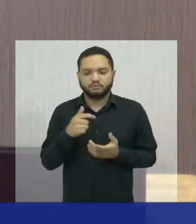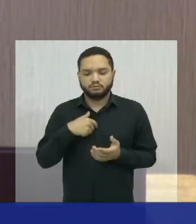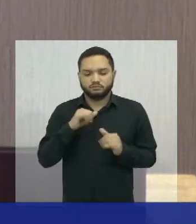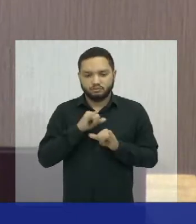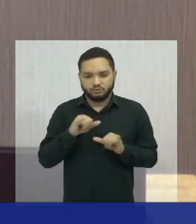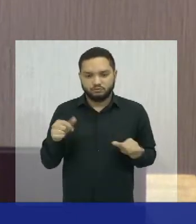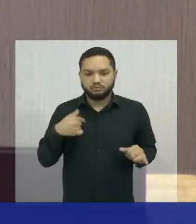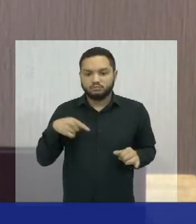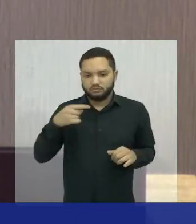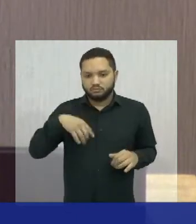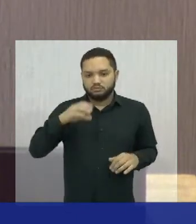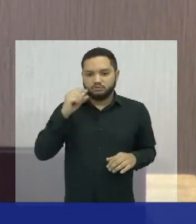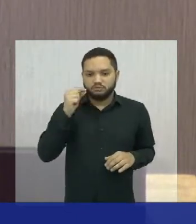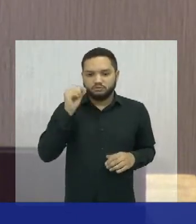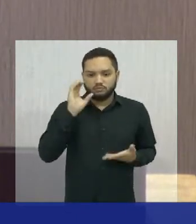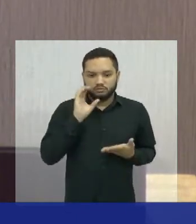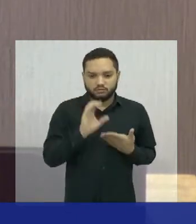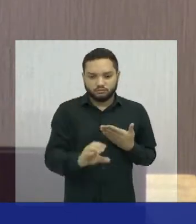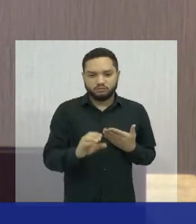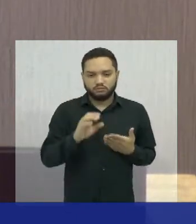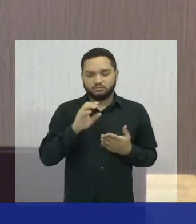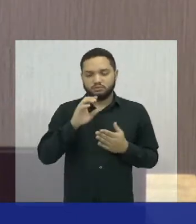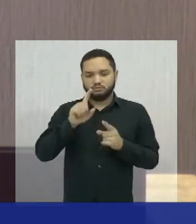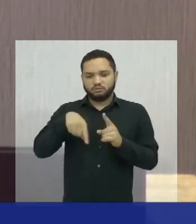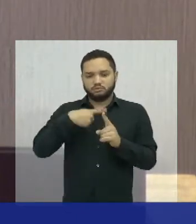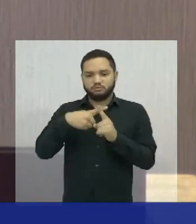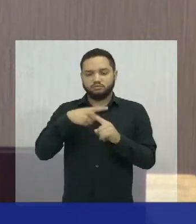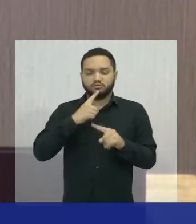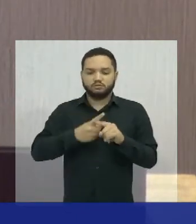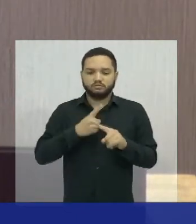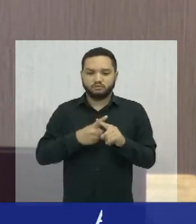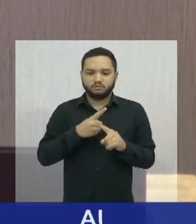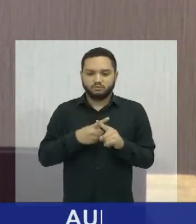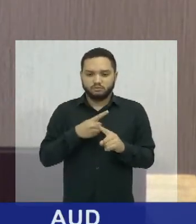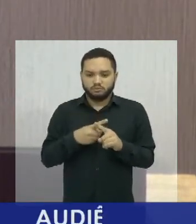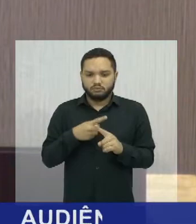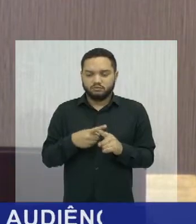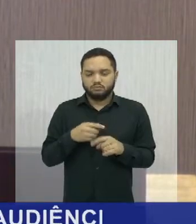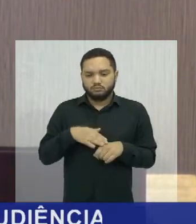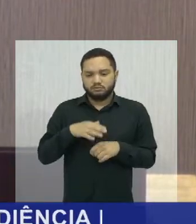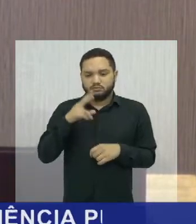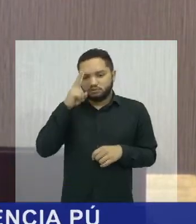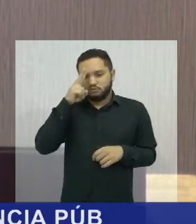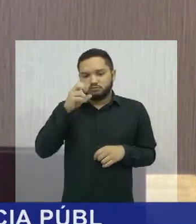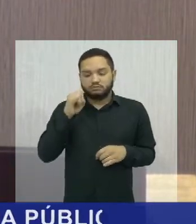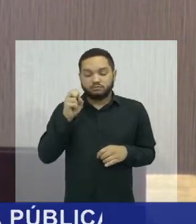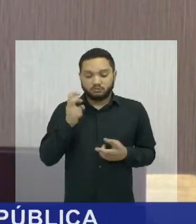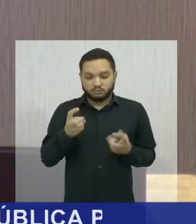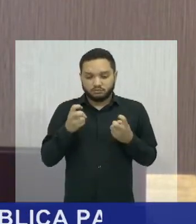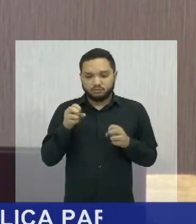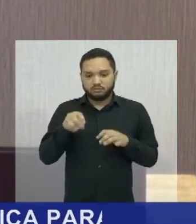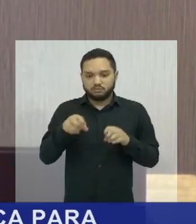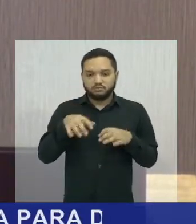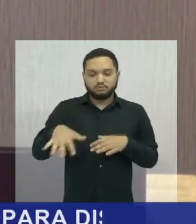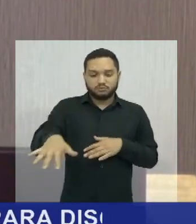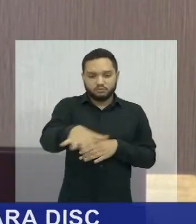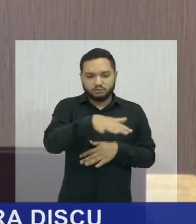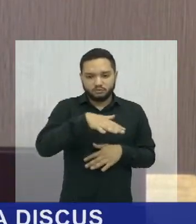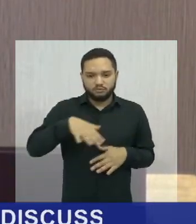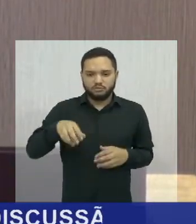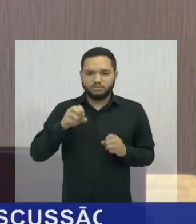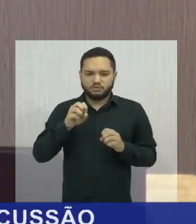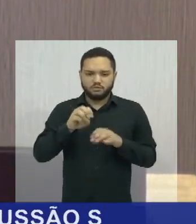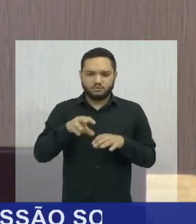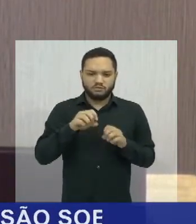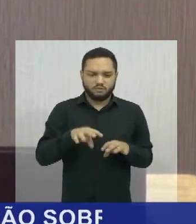estamos investindo mais porque nós somos mais fortes quando se vê a educação como um todo. Eu não vejo a